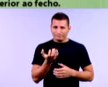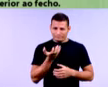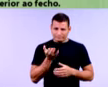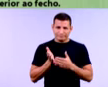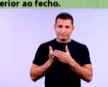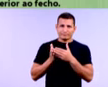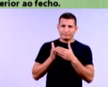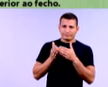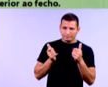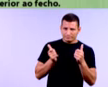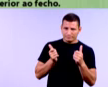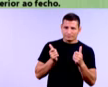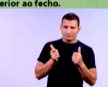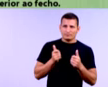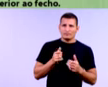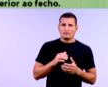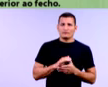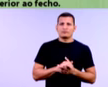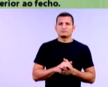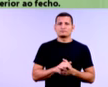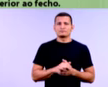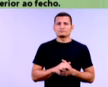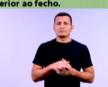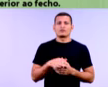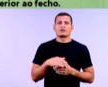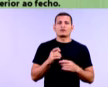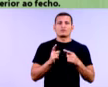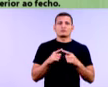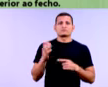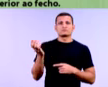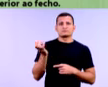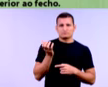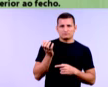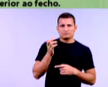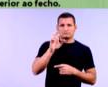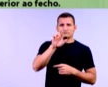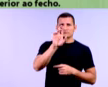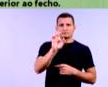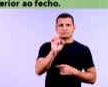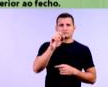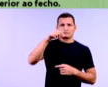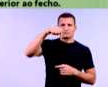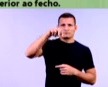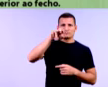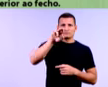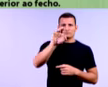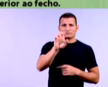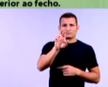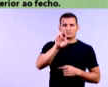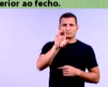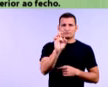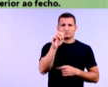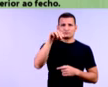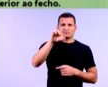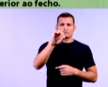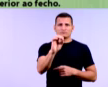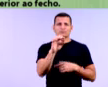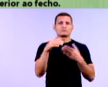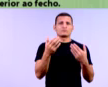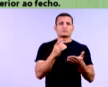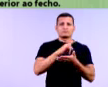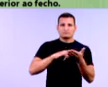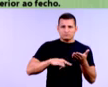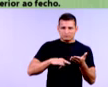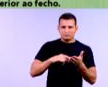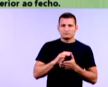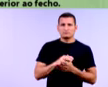solicitar, significa que eu estou requerendo. Quando eu estou requerendo, qual é o documento?